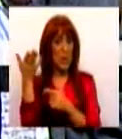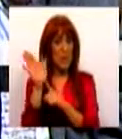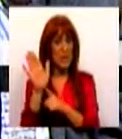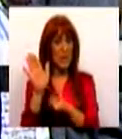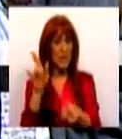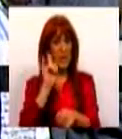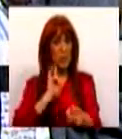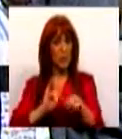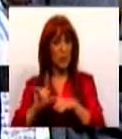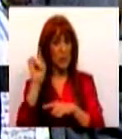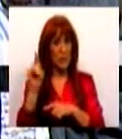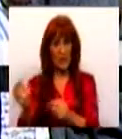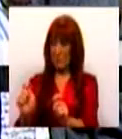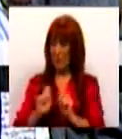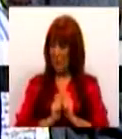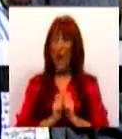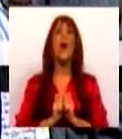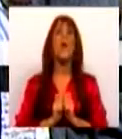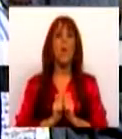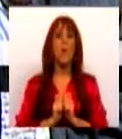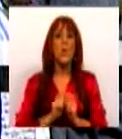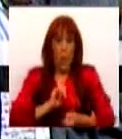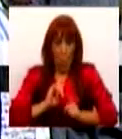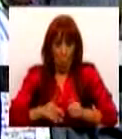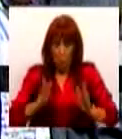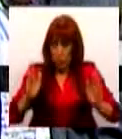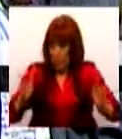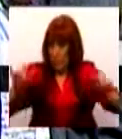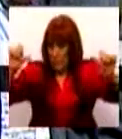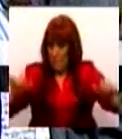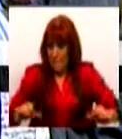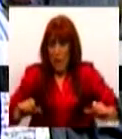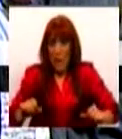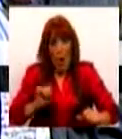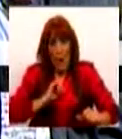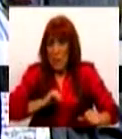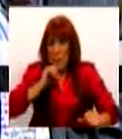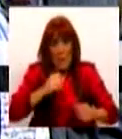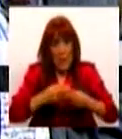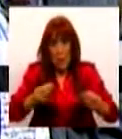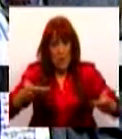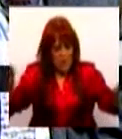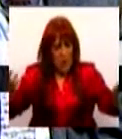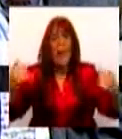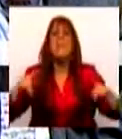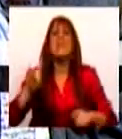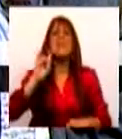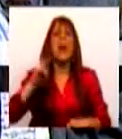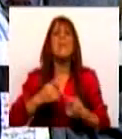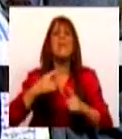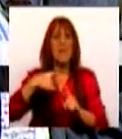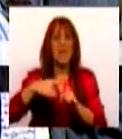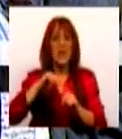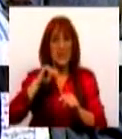Os únicos exemplos que a senhora deputada me traz é aquilo que já estava mal e que ainda nós não conseguimos resolver. Mas sabe qual é a grande